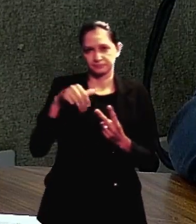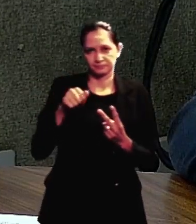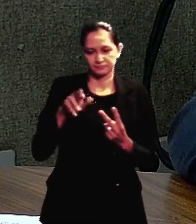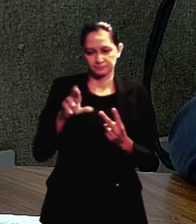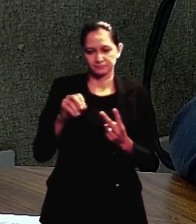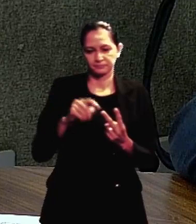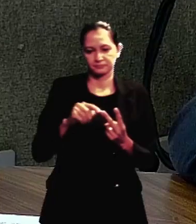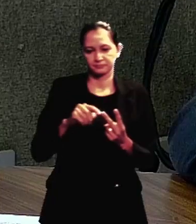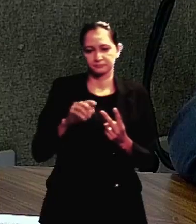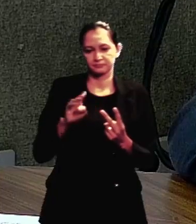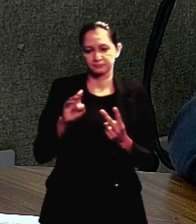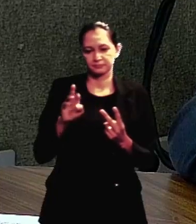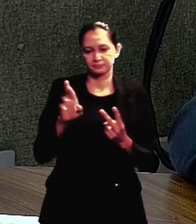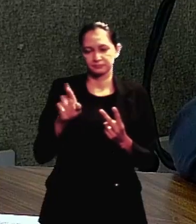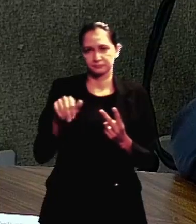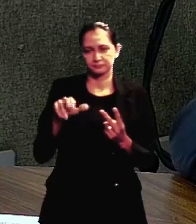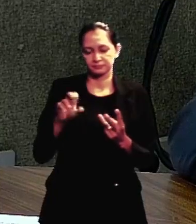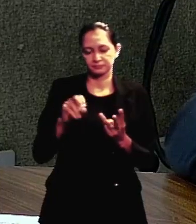Wilson.